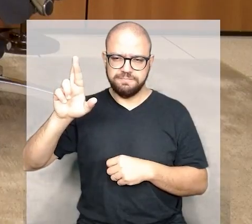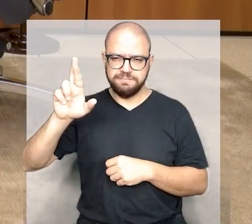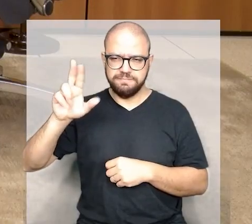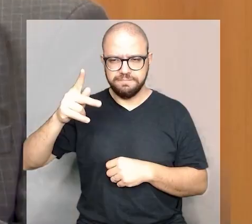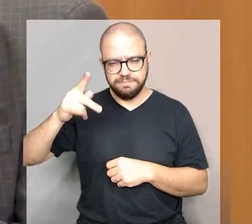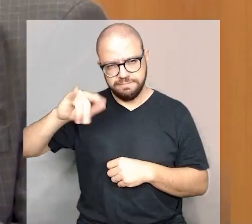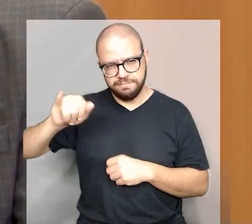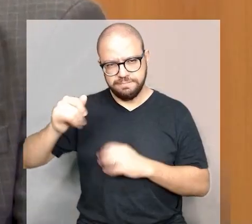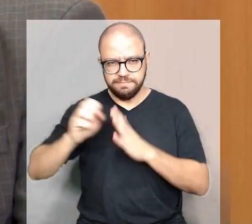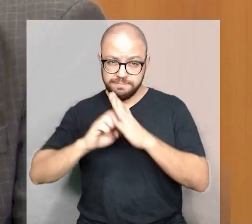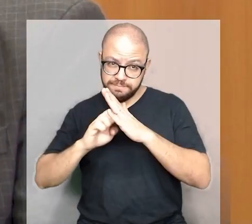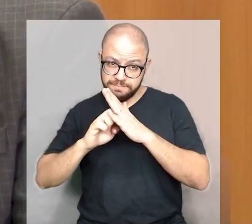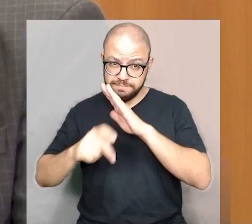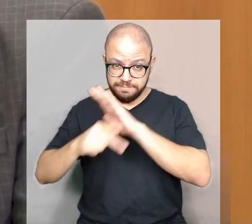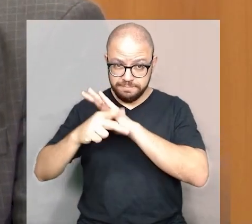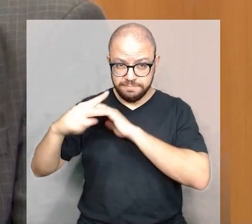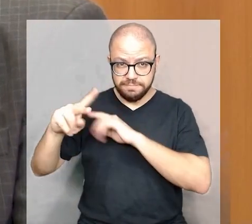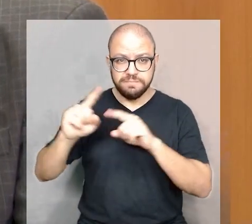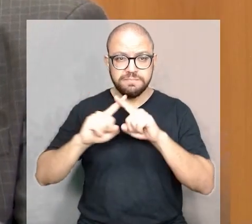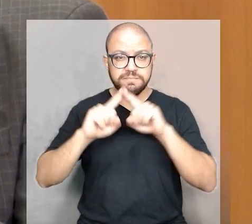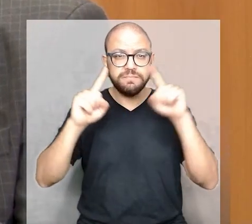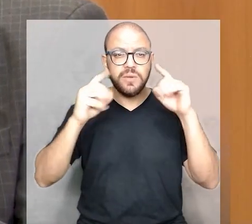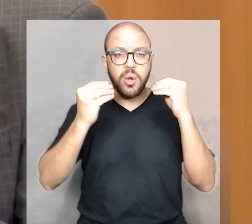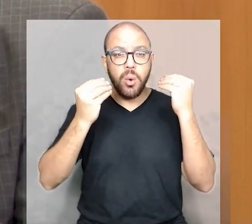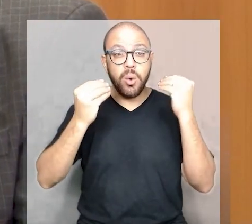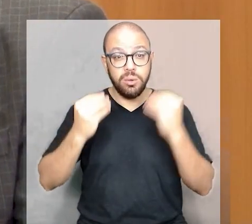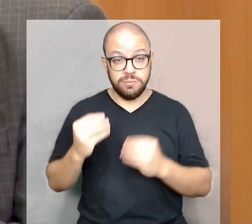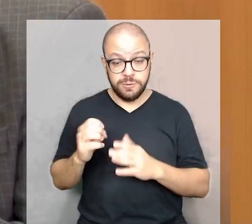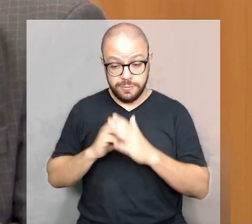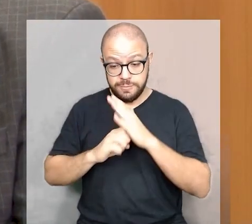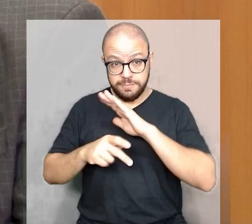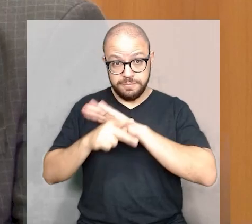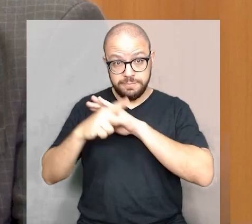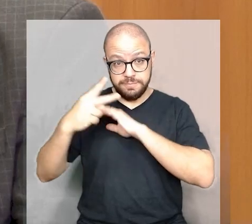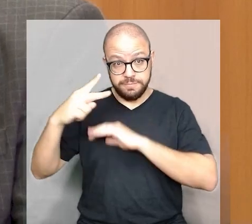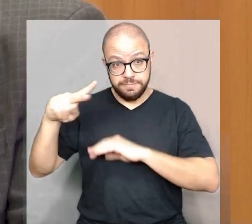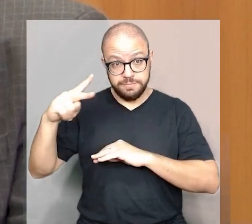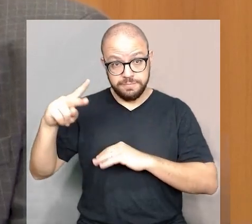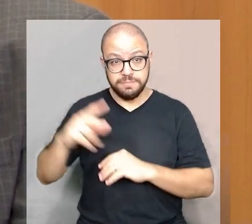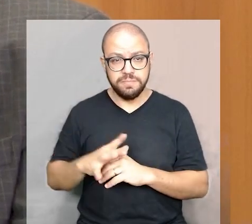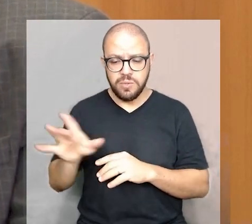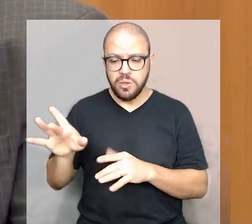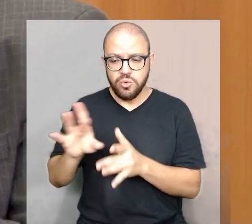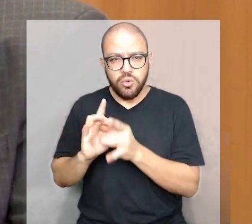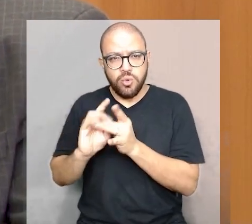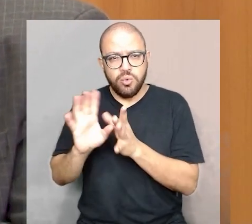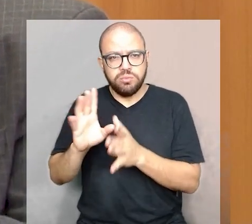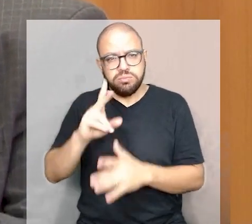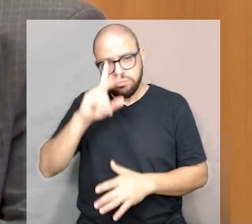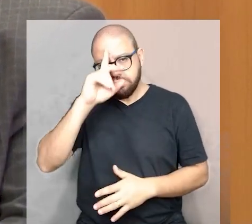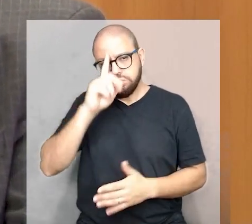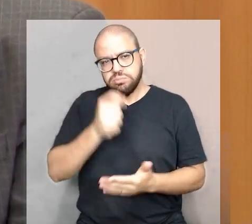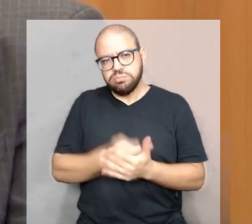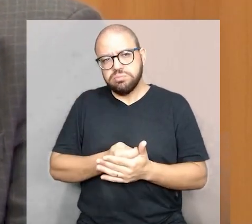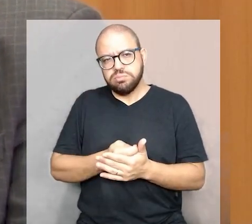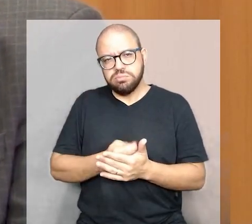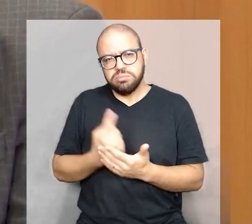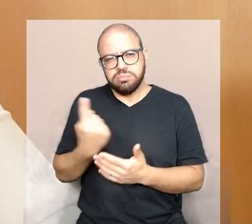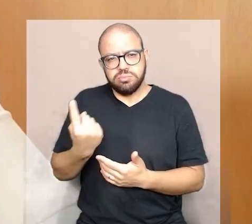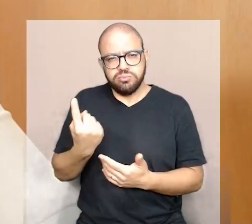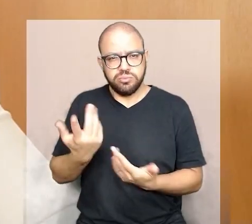negócio. Qual é a nossa discussão? Como é que você é dono de um negócio que você não tem a sua